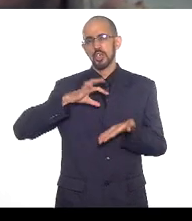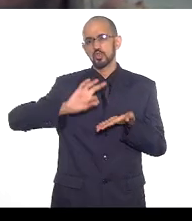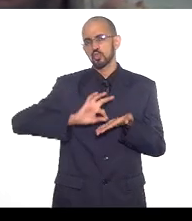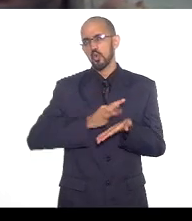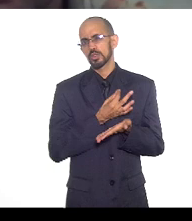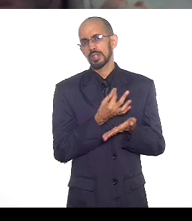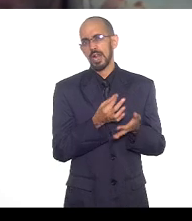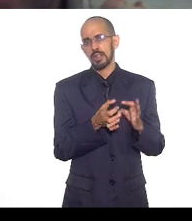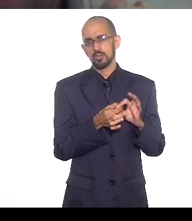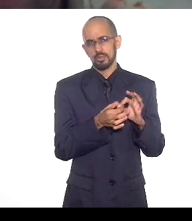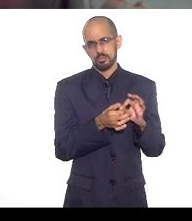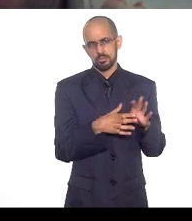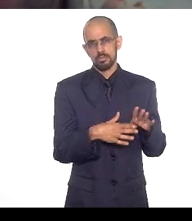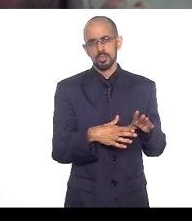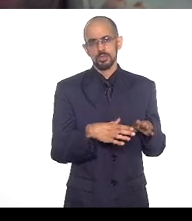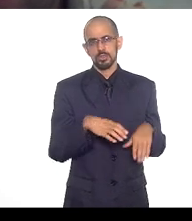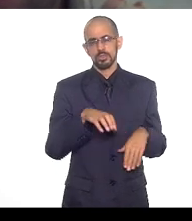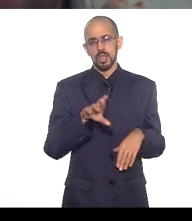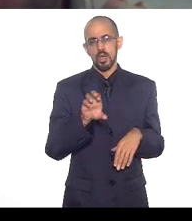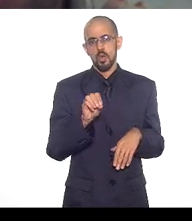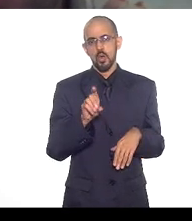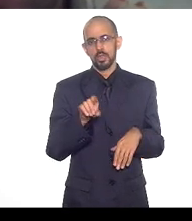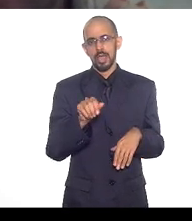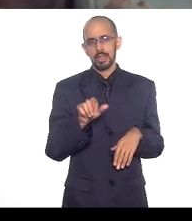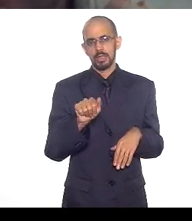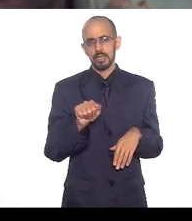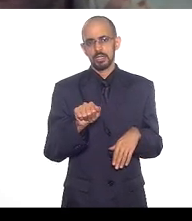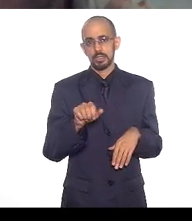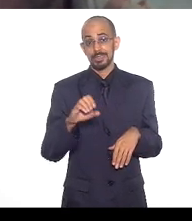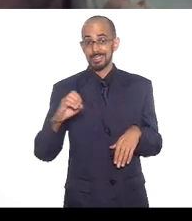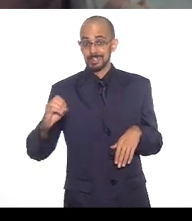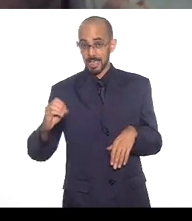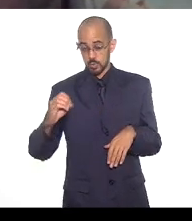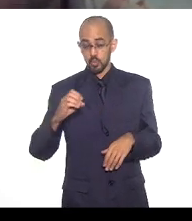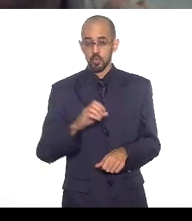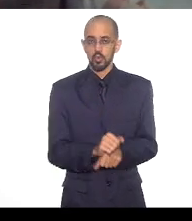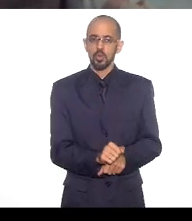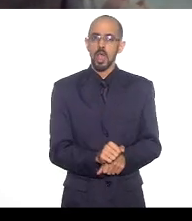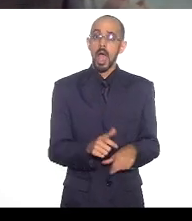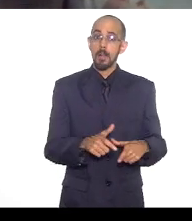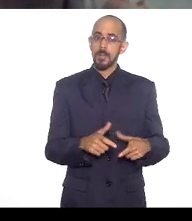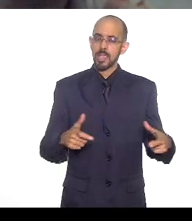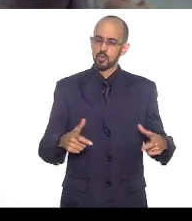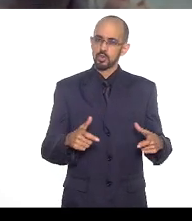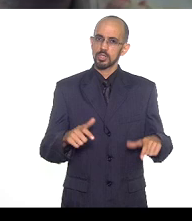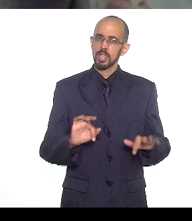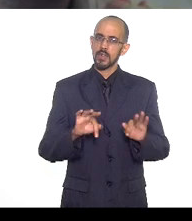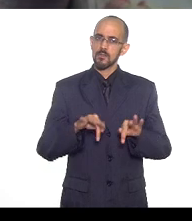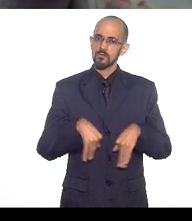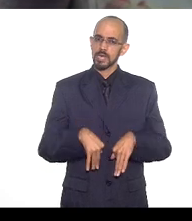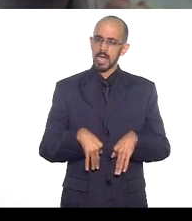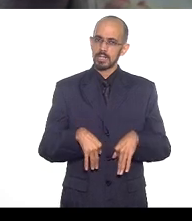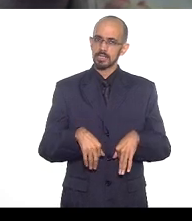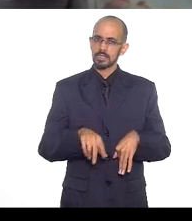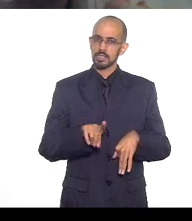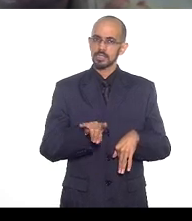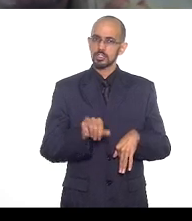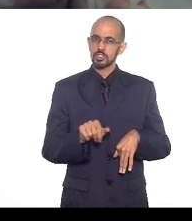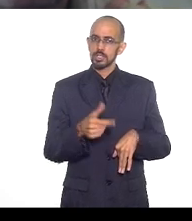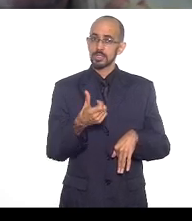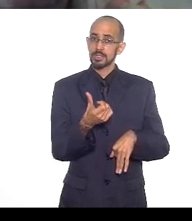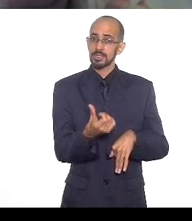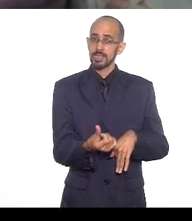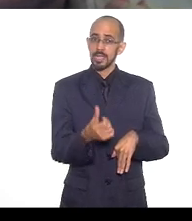concessão da rodada zero, onde a maioria deles vence no dia